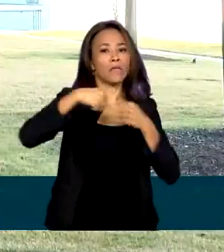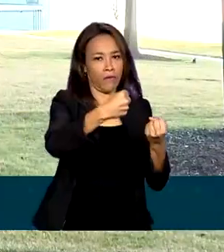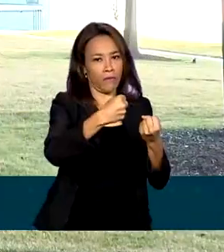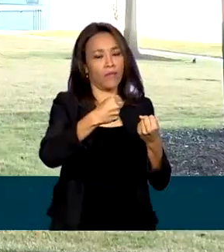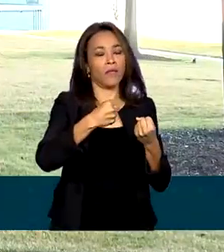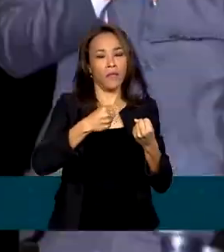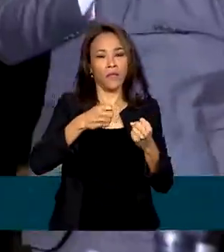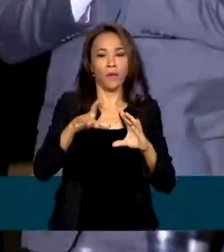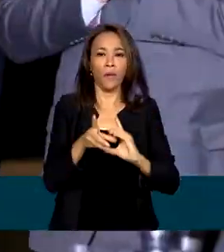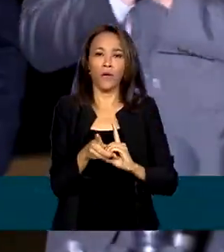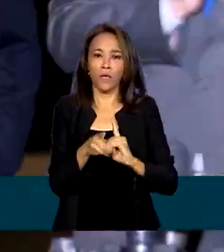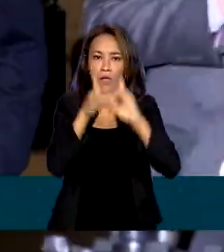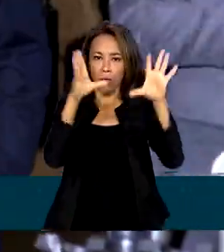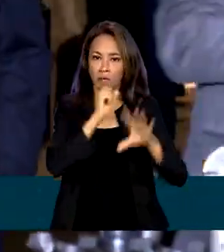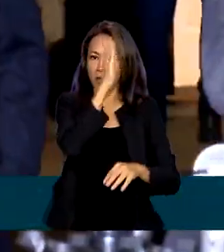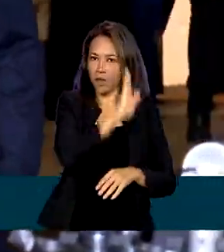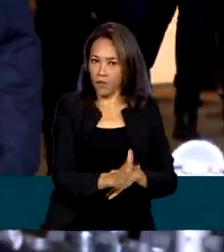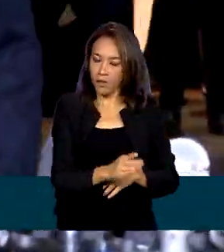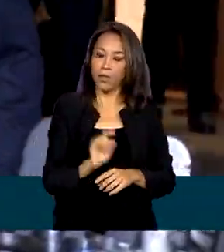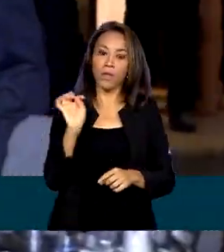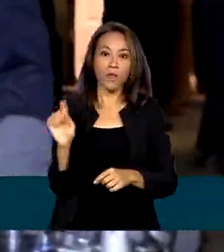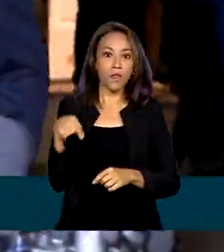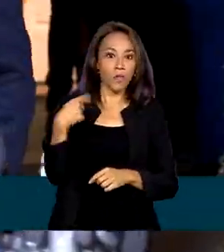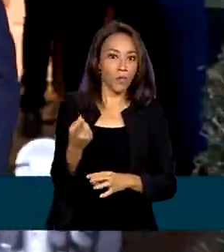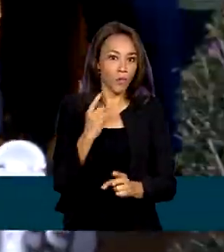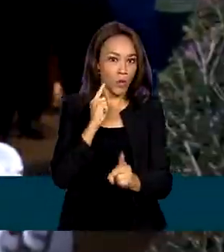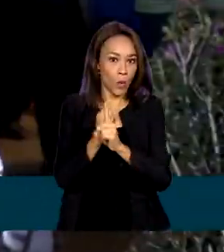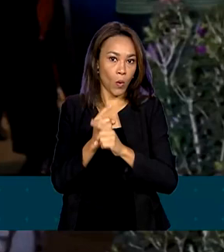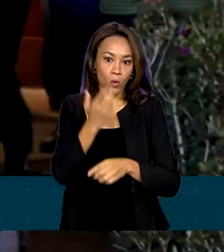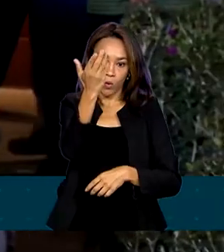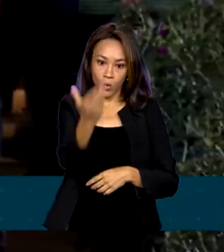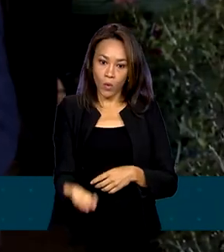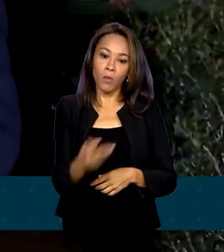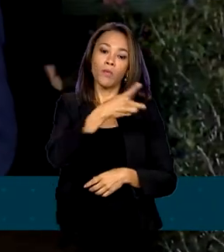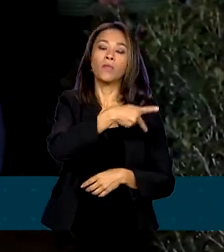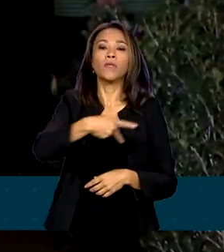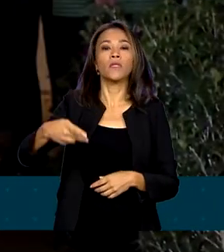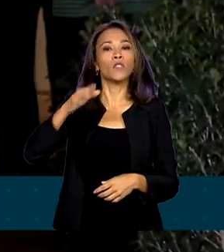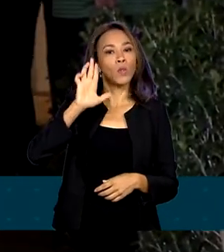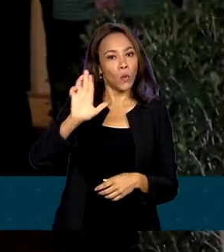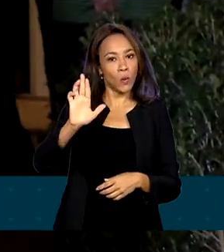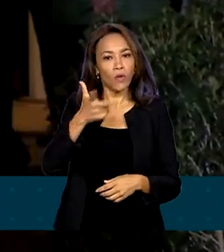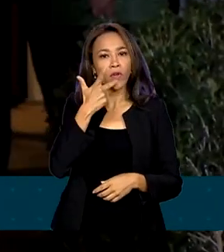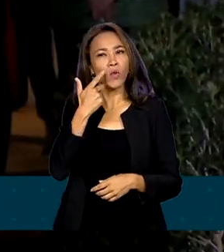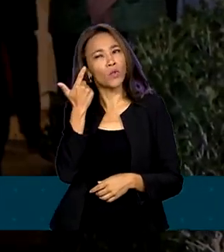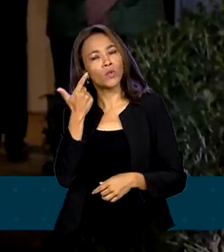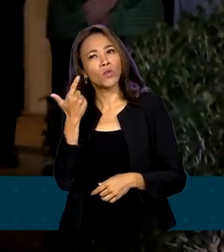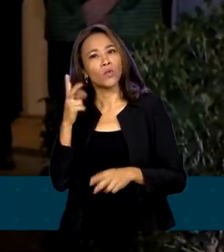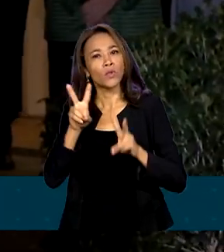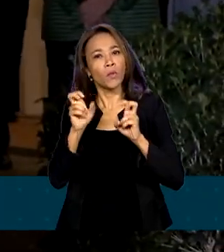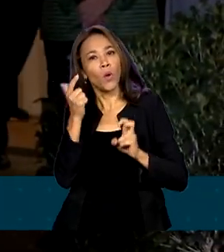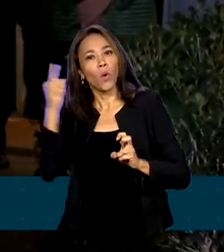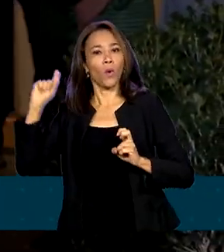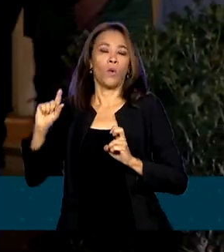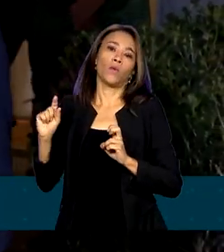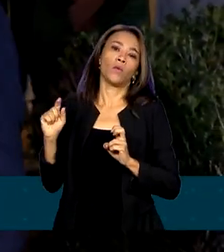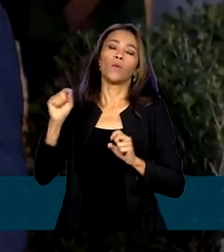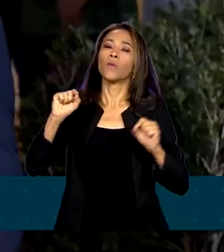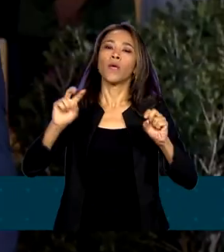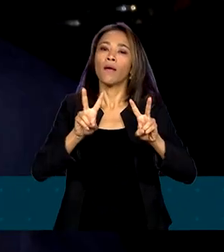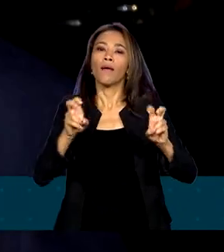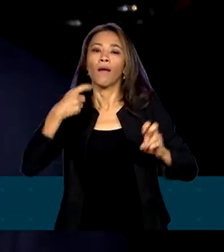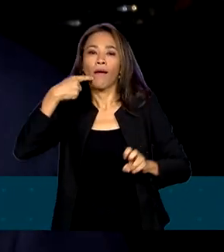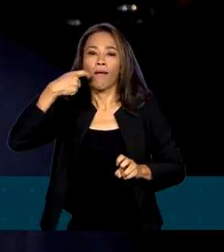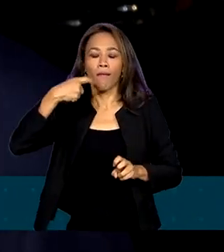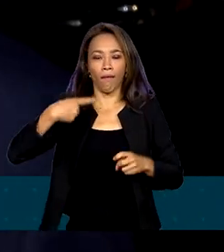no Brasil. E depois do encontro, o presidente Lula ainda falou sobre outro assunto da reunião com Biden, a guerra na